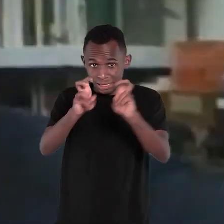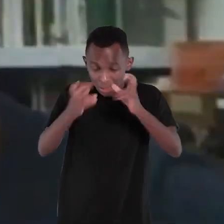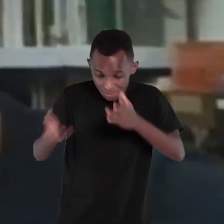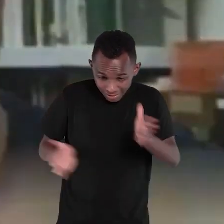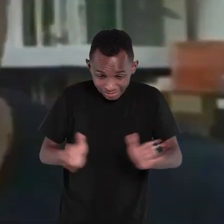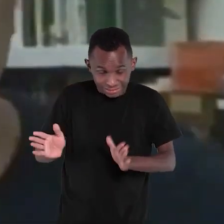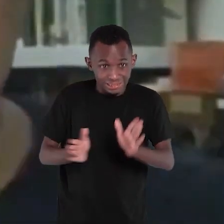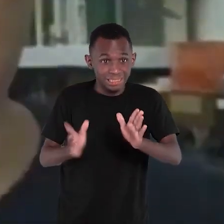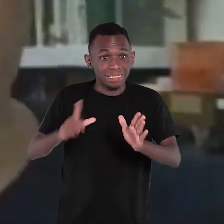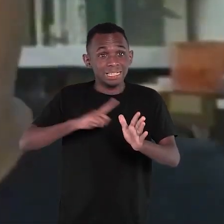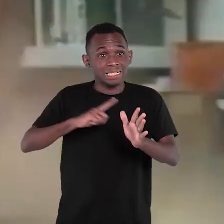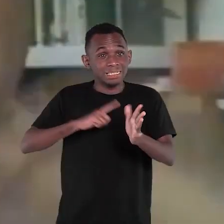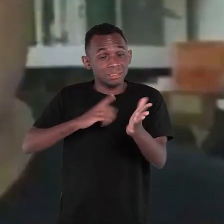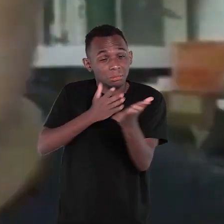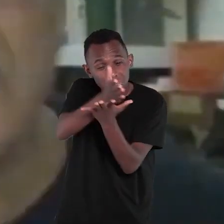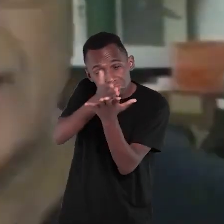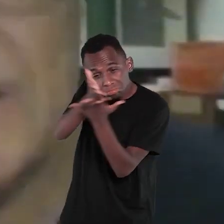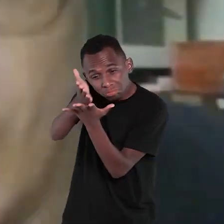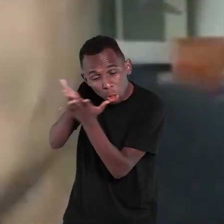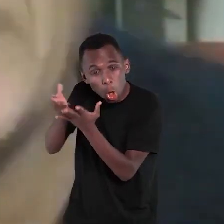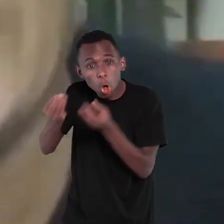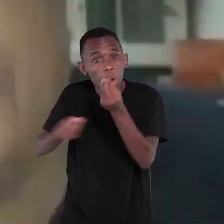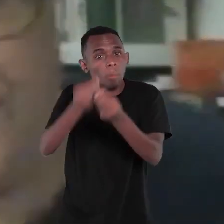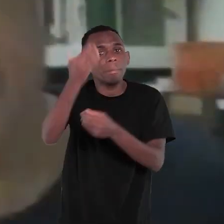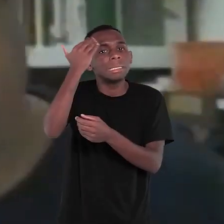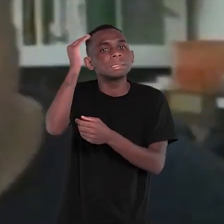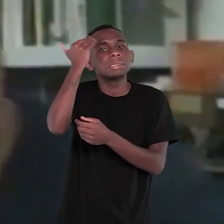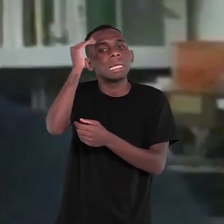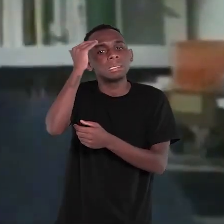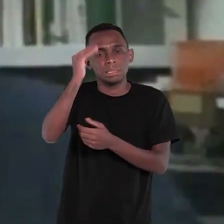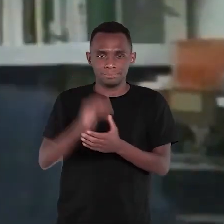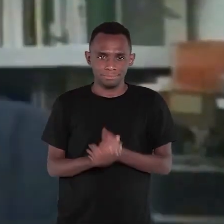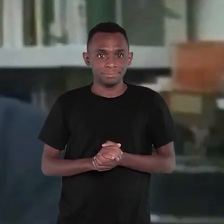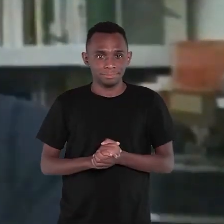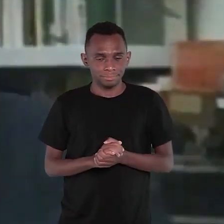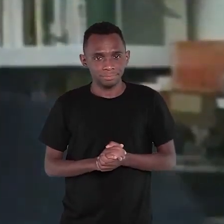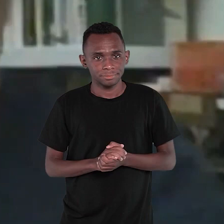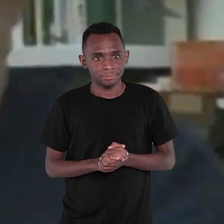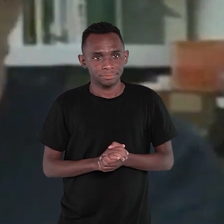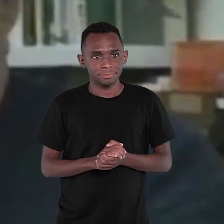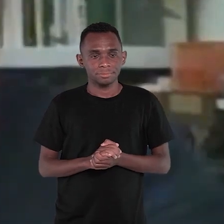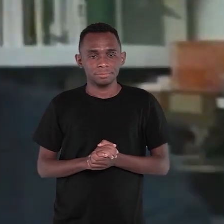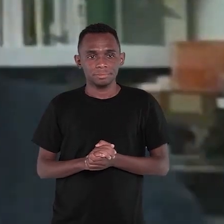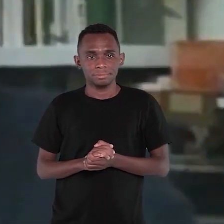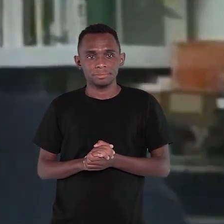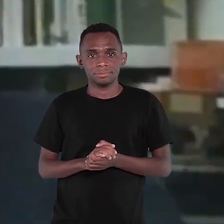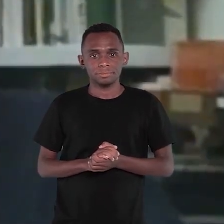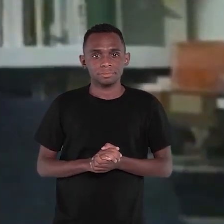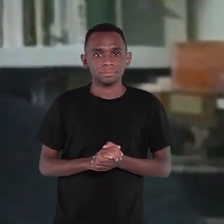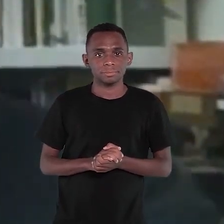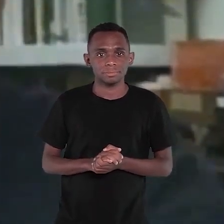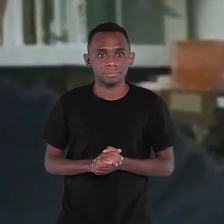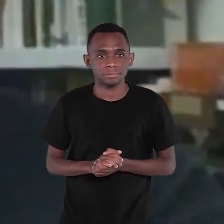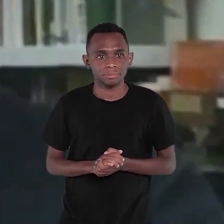fala de acessibilidade, tem várias maneiras de compreender essa questão, né? Sim. Então,